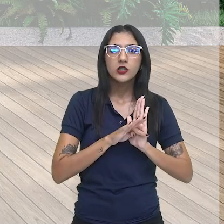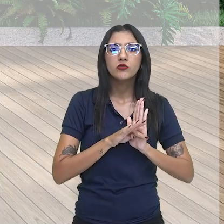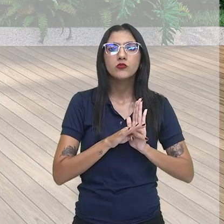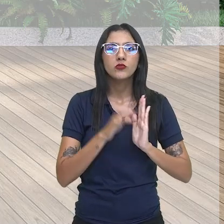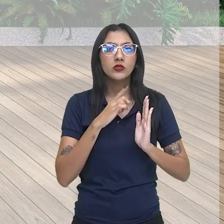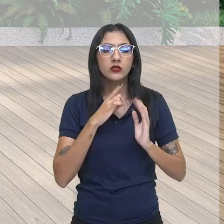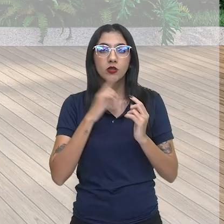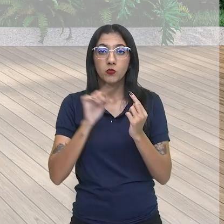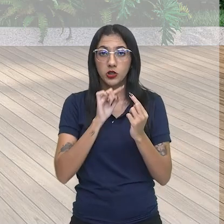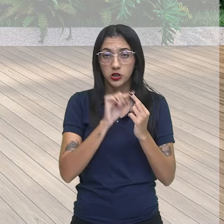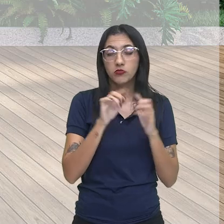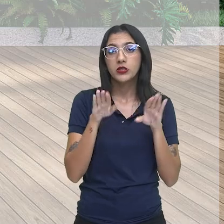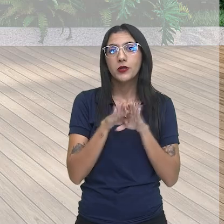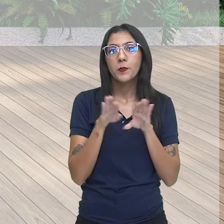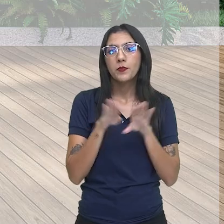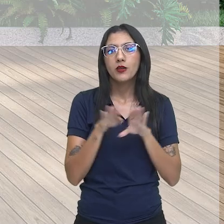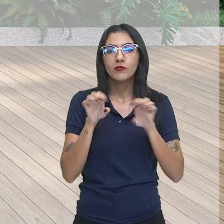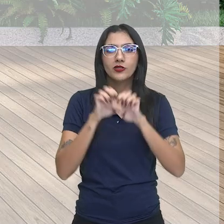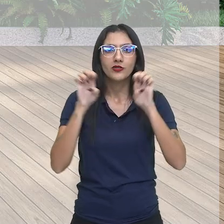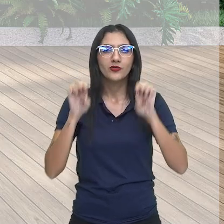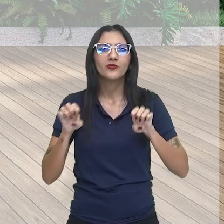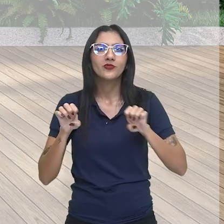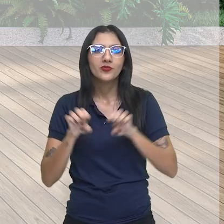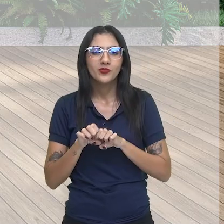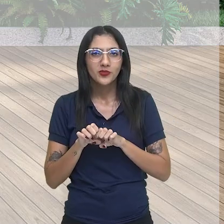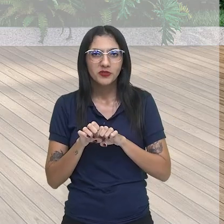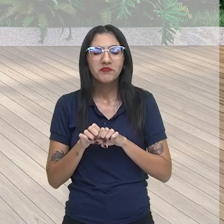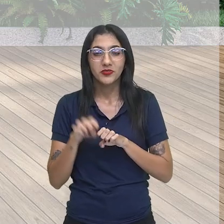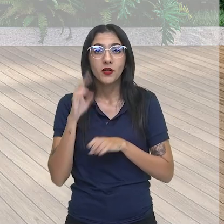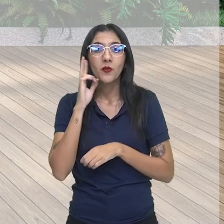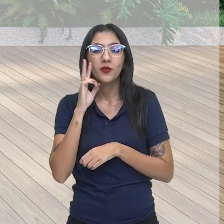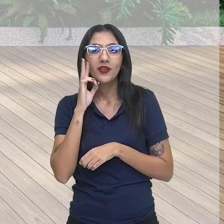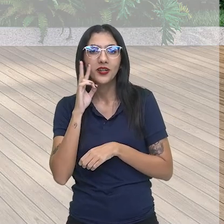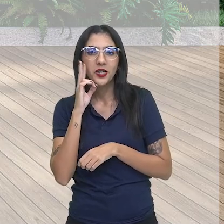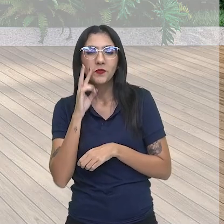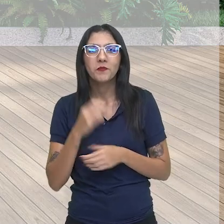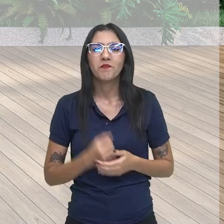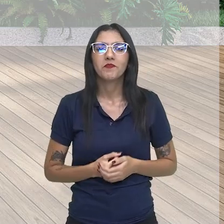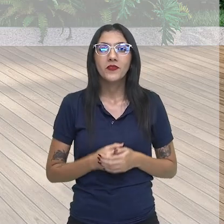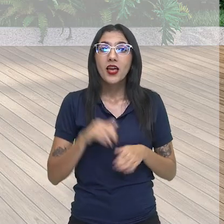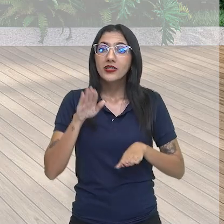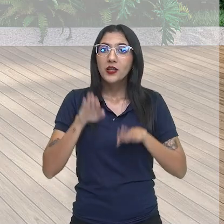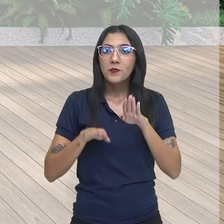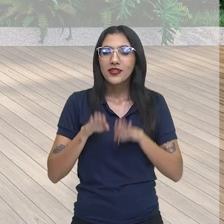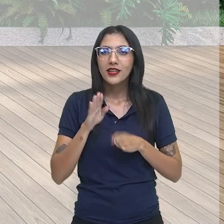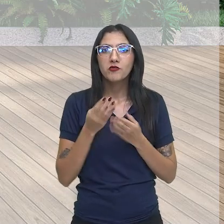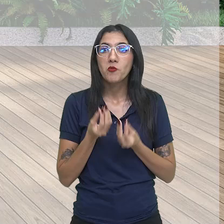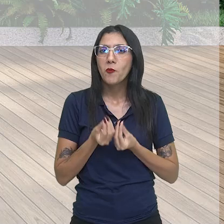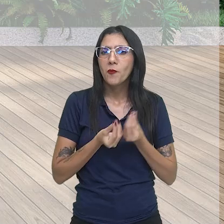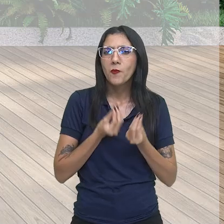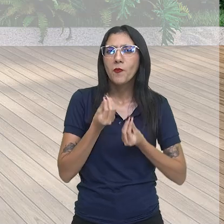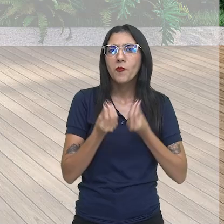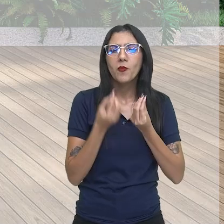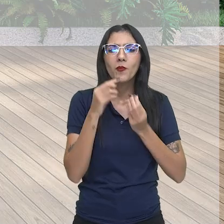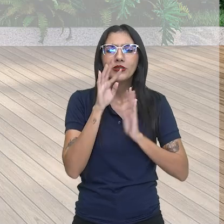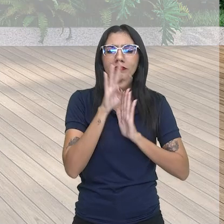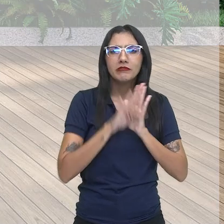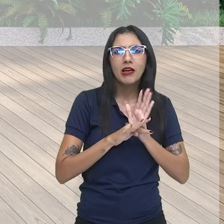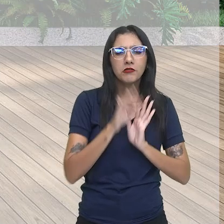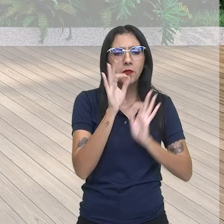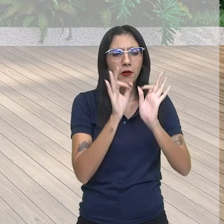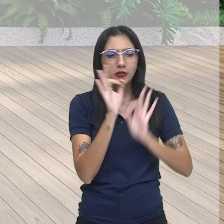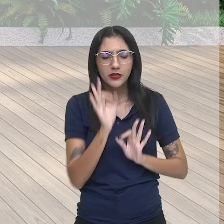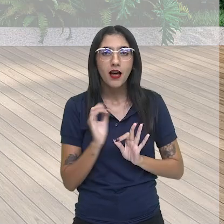uma estrutura, que eu até já falei para vocês, que pelo formato, como o texto é construído, dá